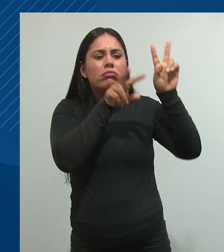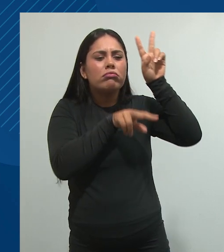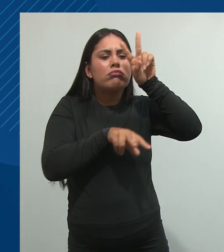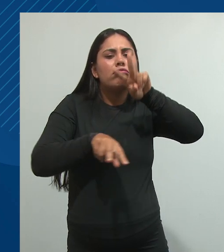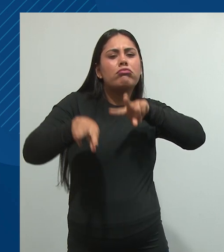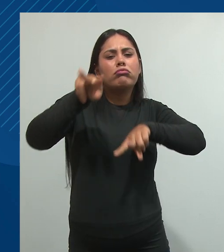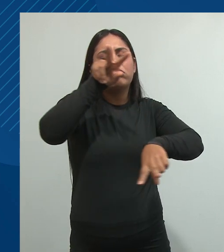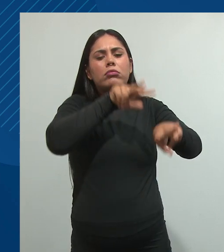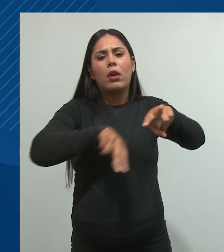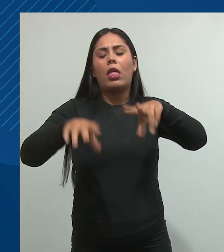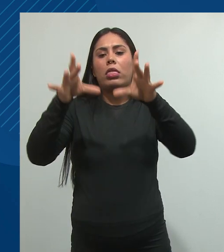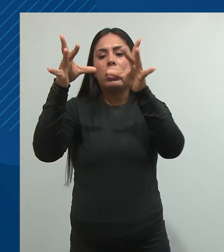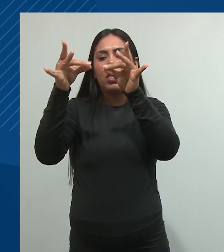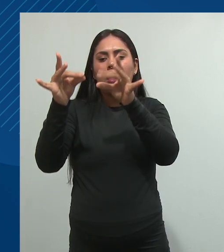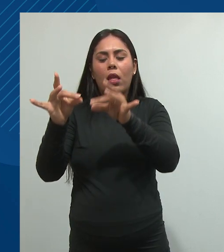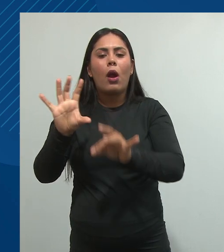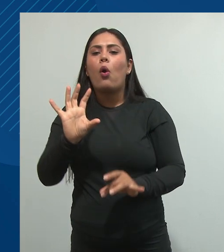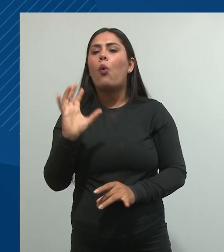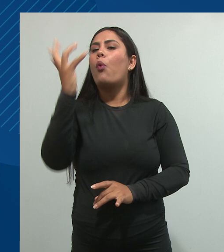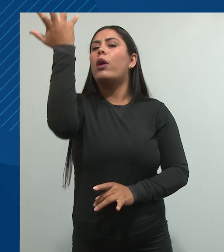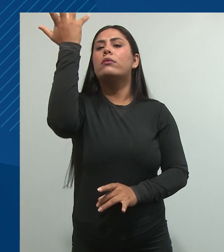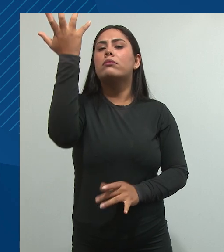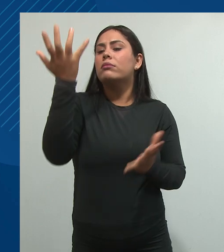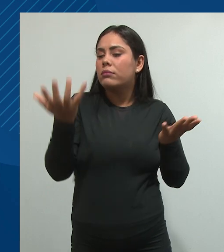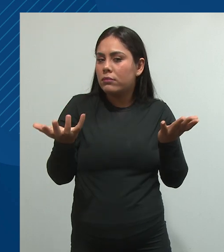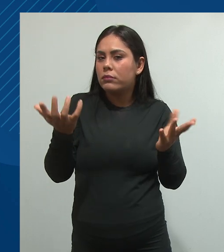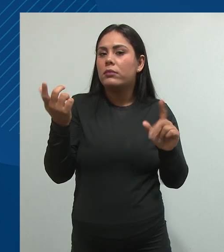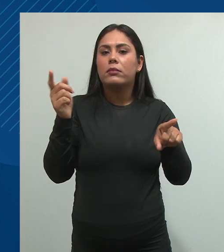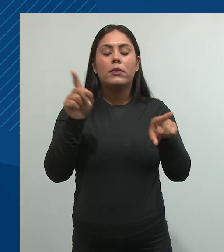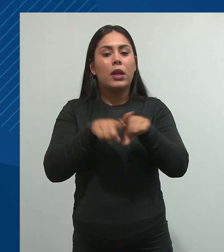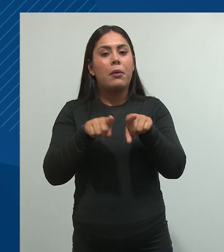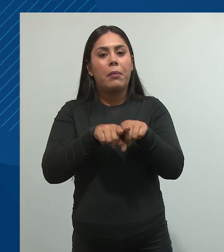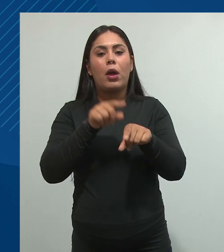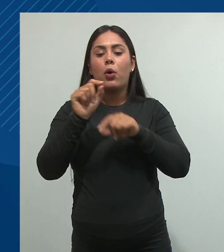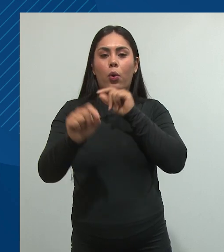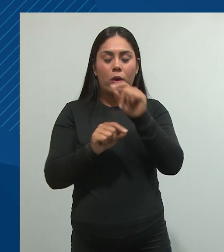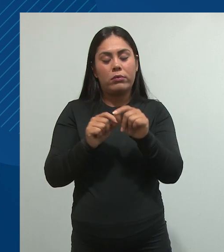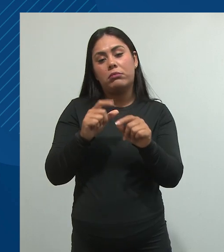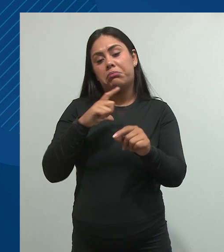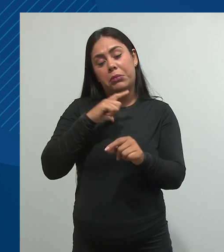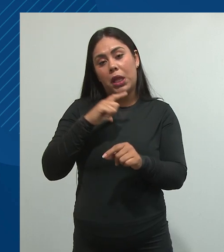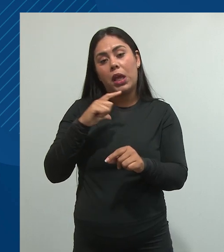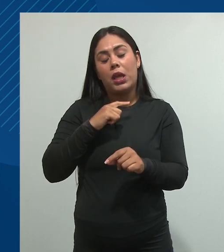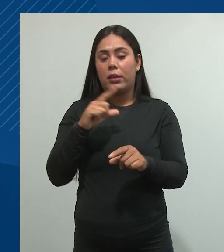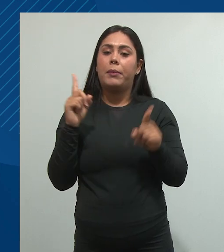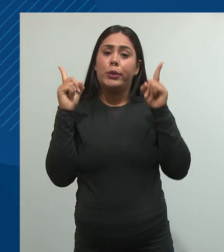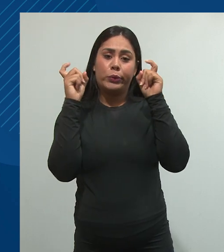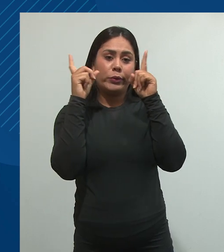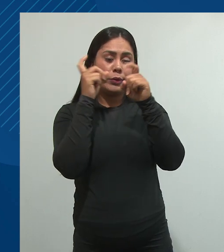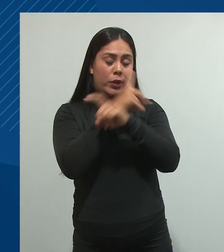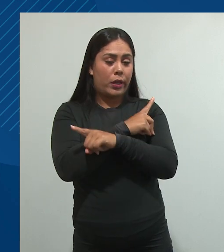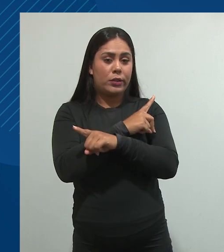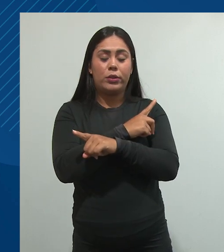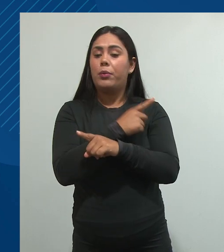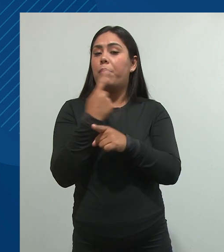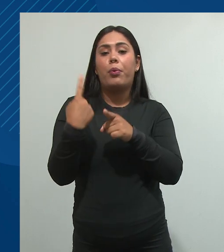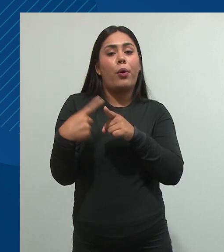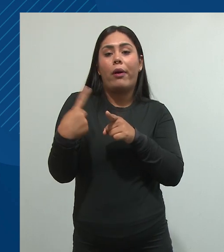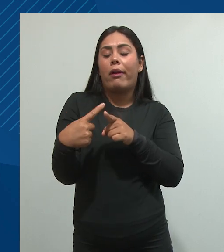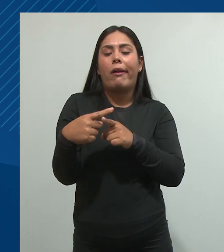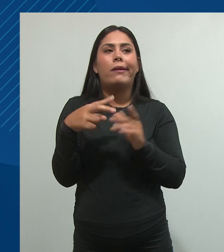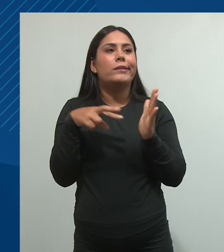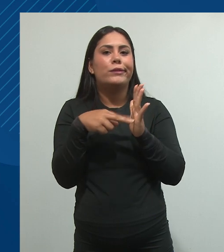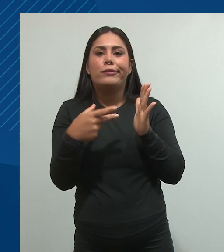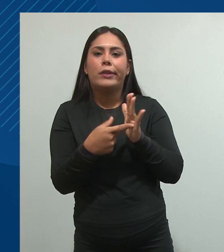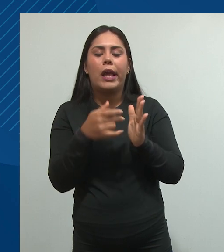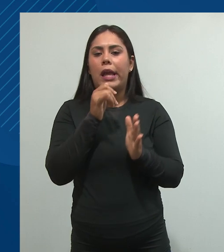a observação e faz a descrição do fenômeno, entendeu? Mas assim, aí tem suas complexidades, né? Porque não significa,